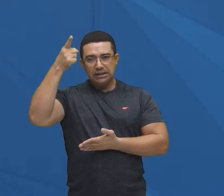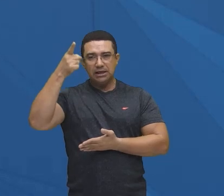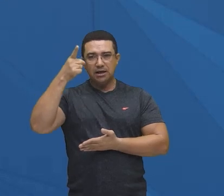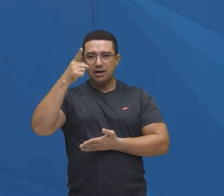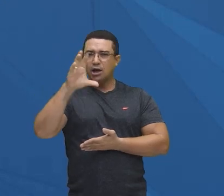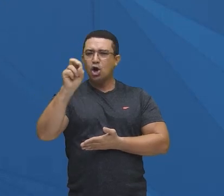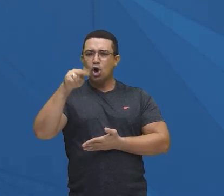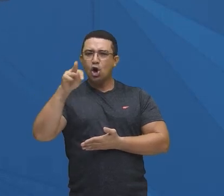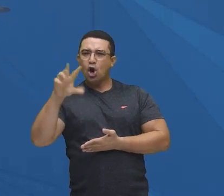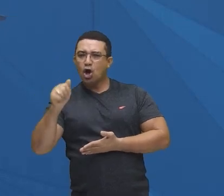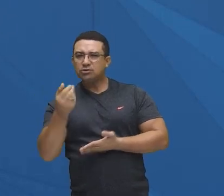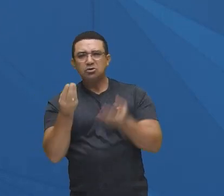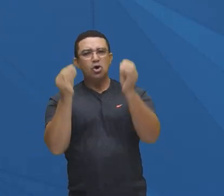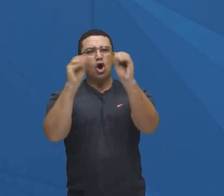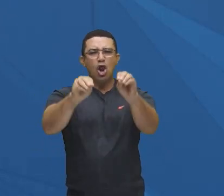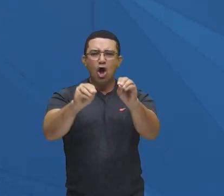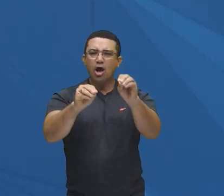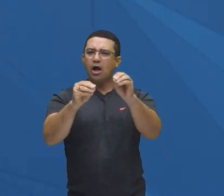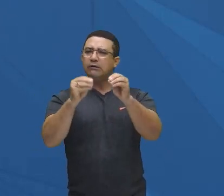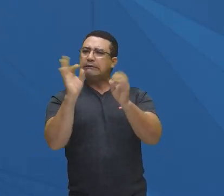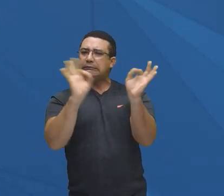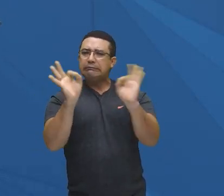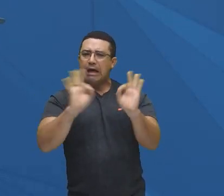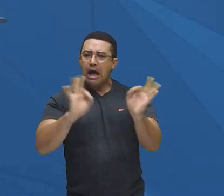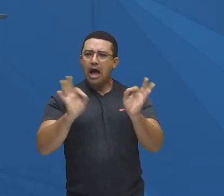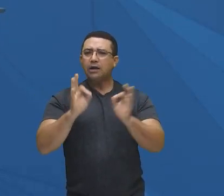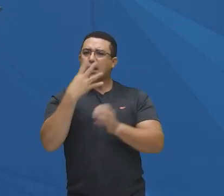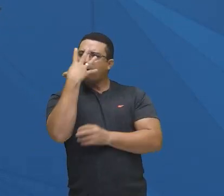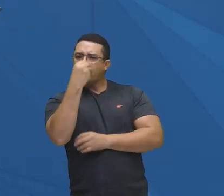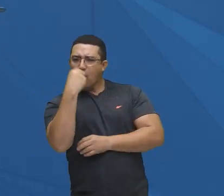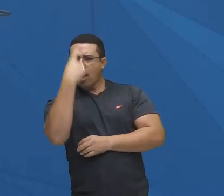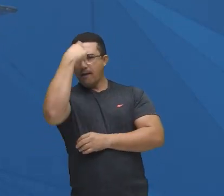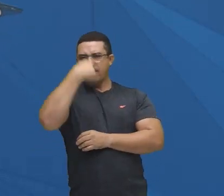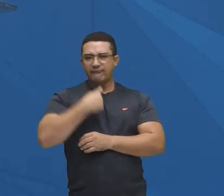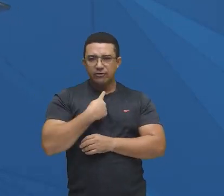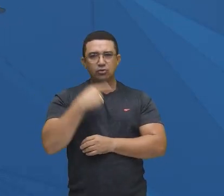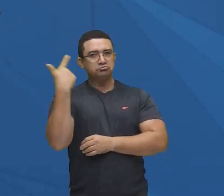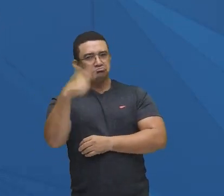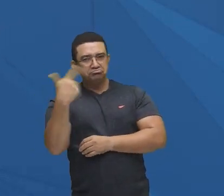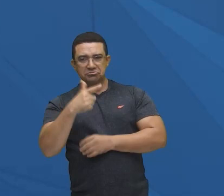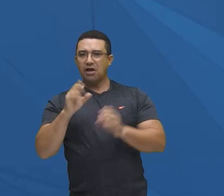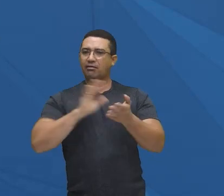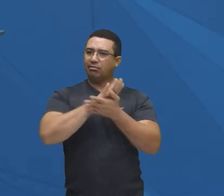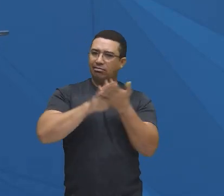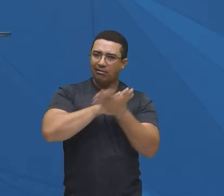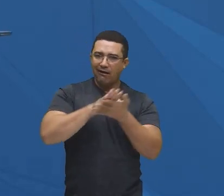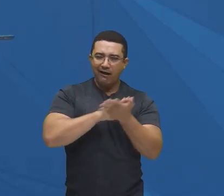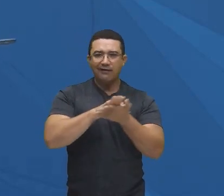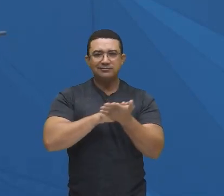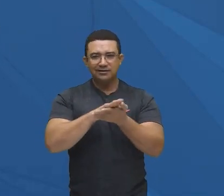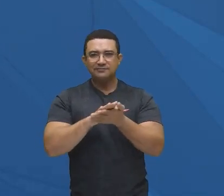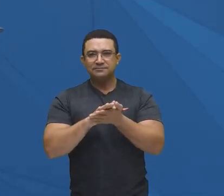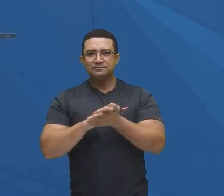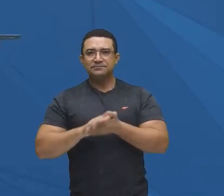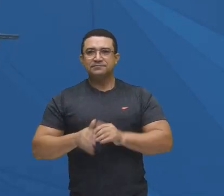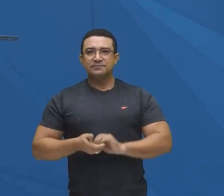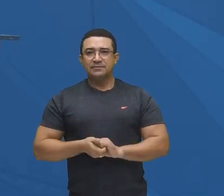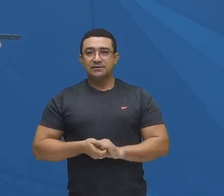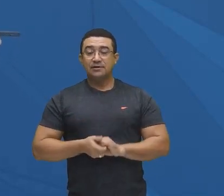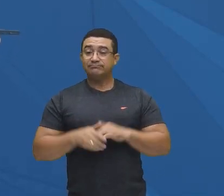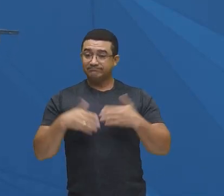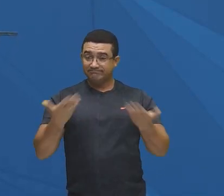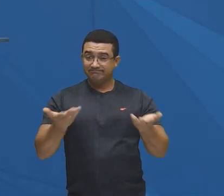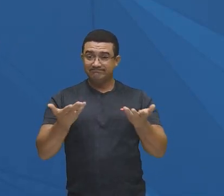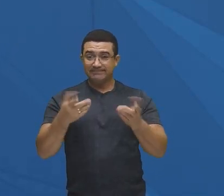uma foto no perfil, coloca um nome diferente, né? E acaba que não tem foto, que faz com que a gente seja reconhecido. E esse tipo